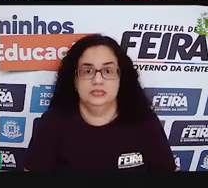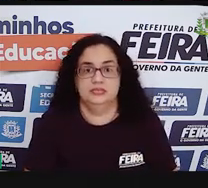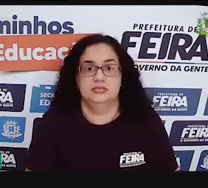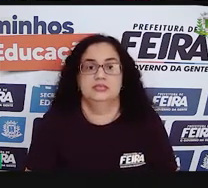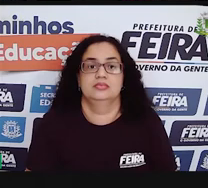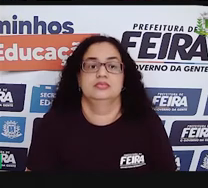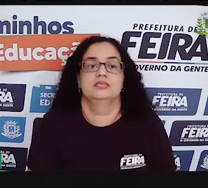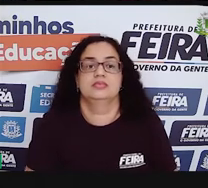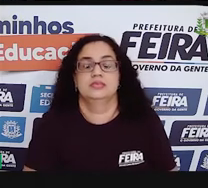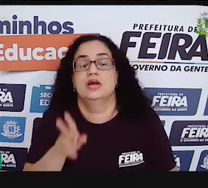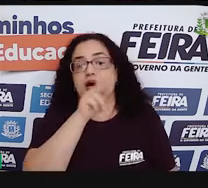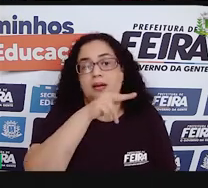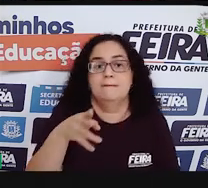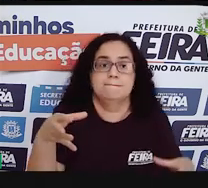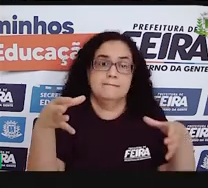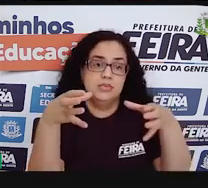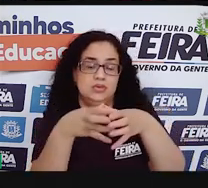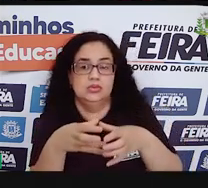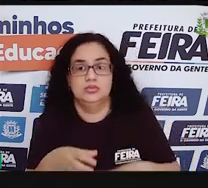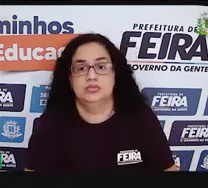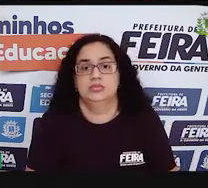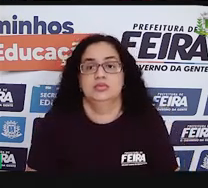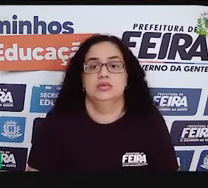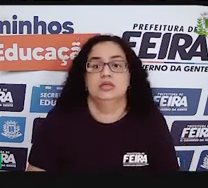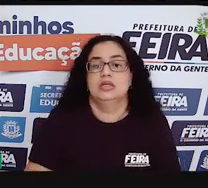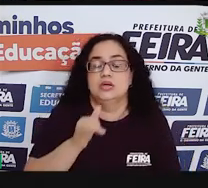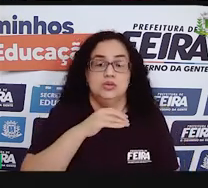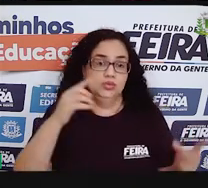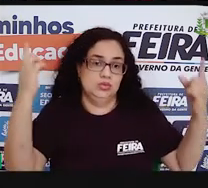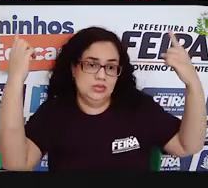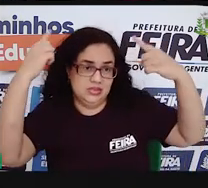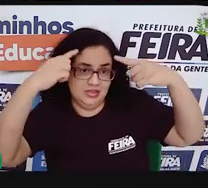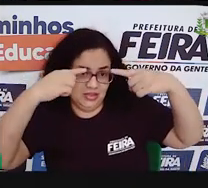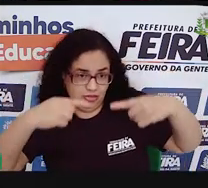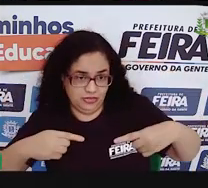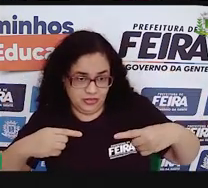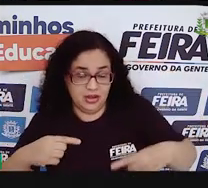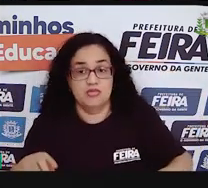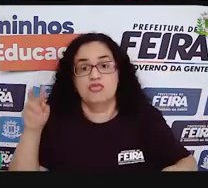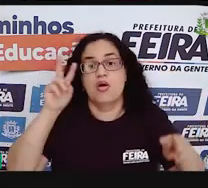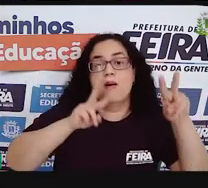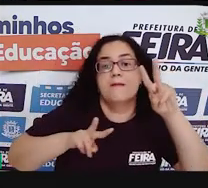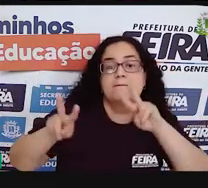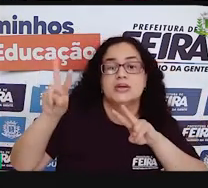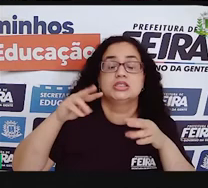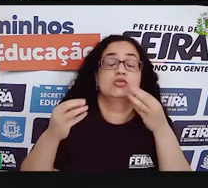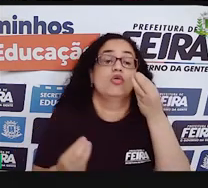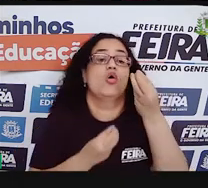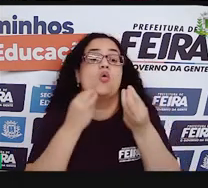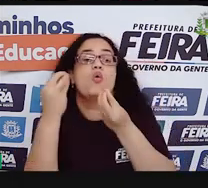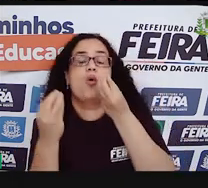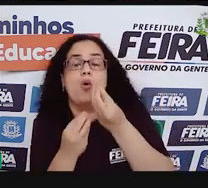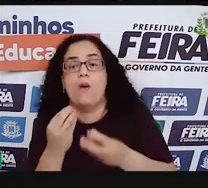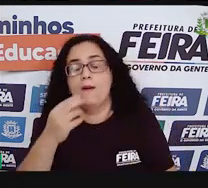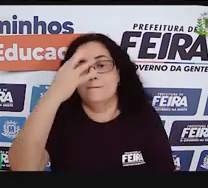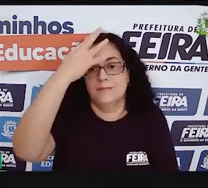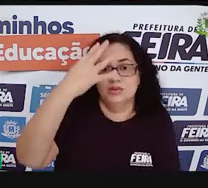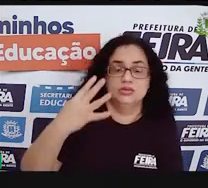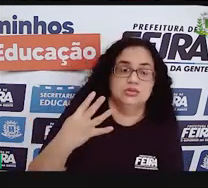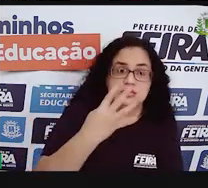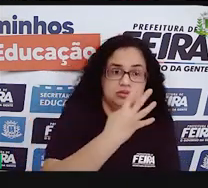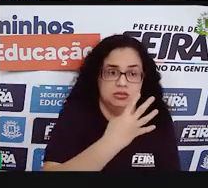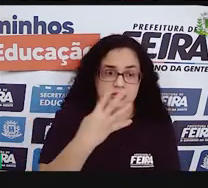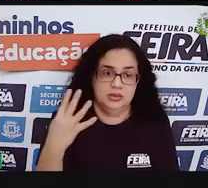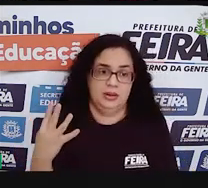E aí a PRO tem agora um desafio, né, para a gente observar como é que as tabelas e os gráficos